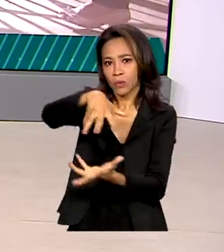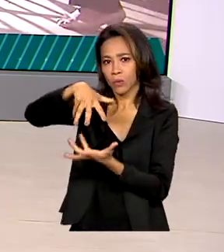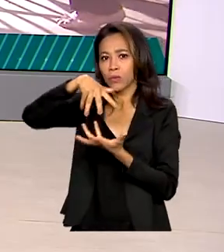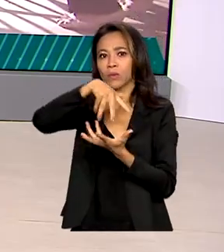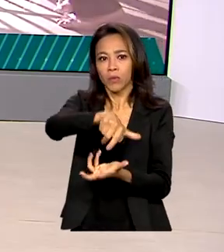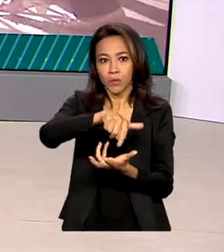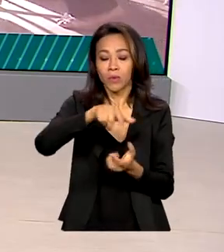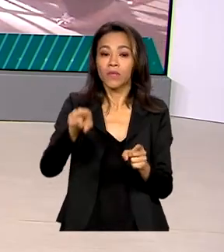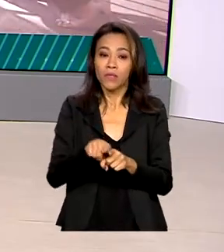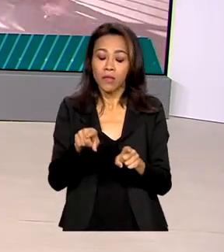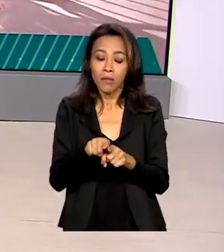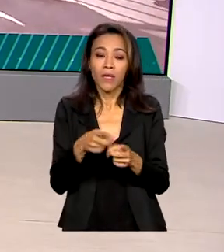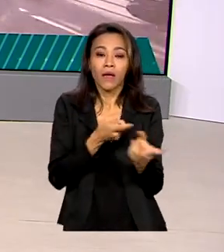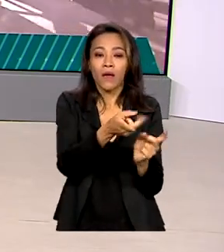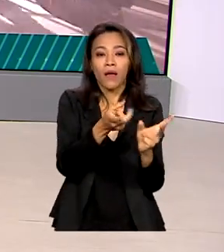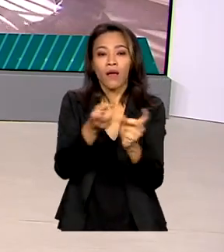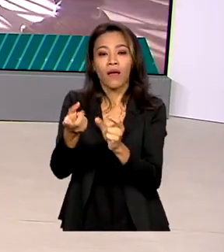dinamização do Comércio regional latino-americano